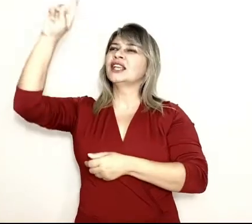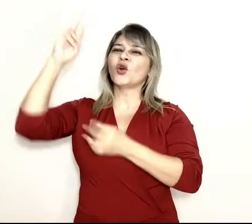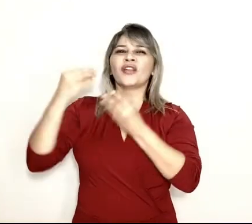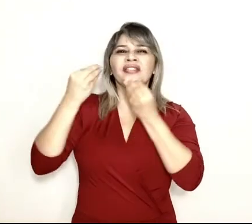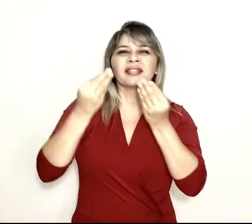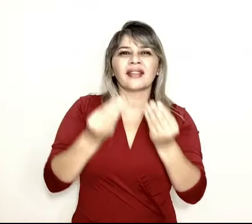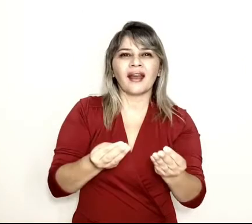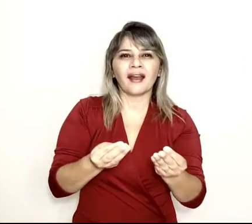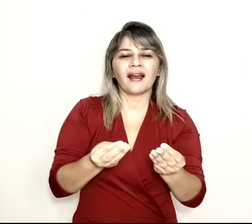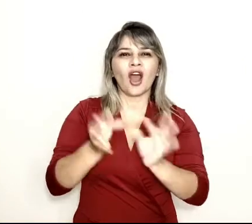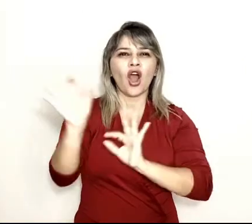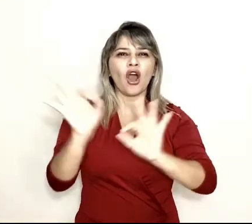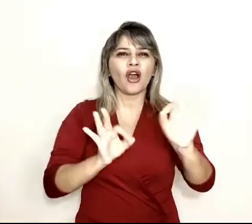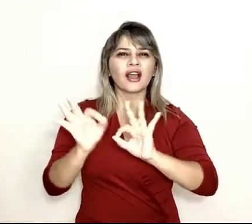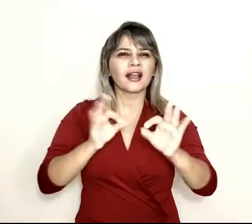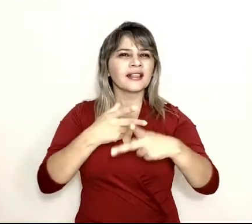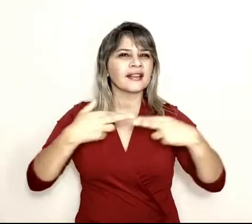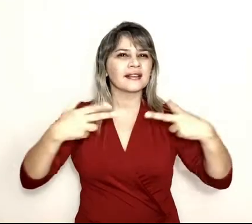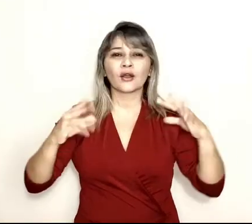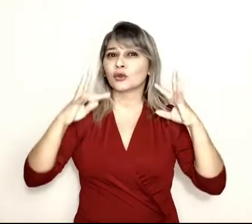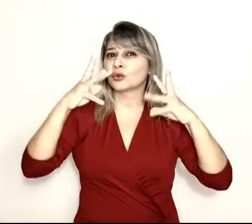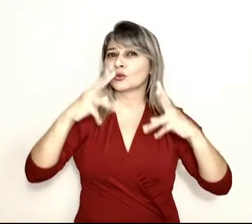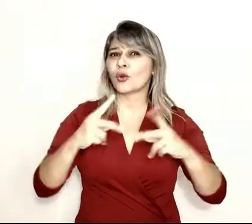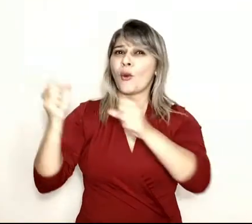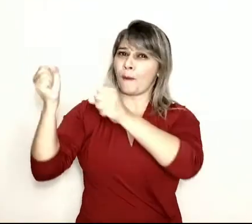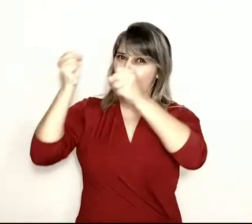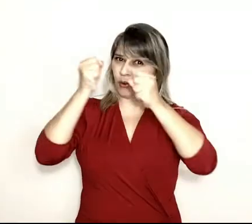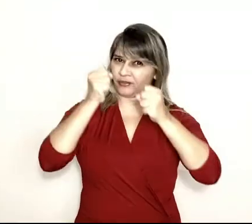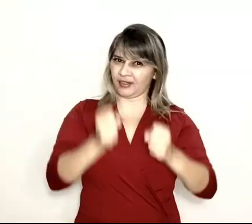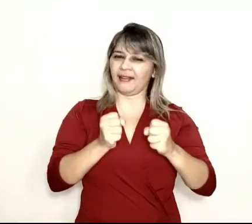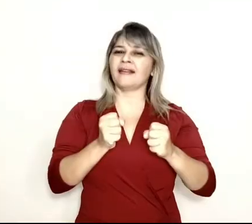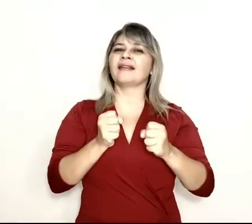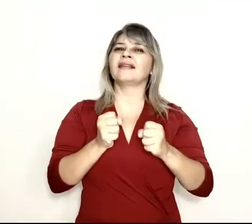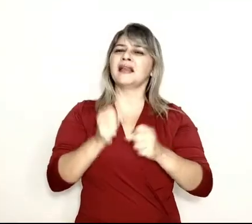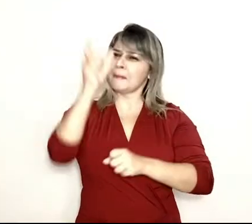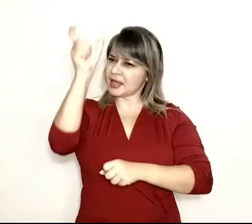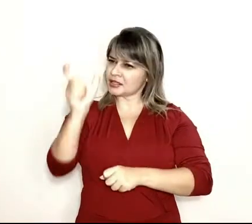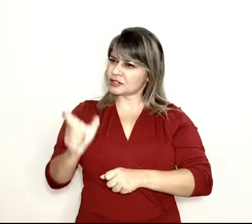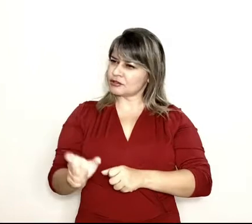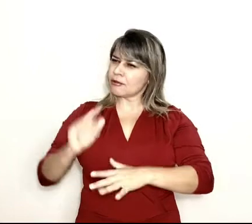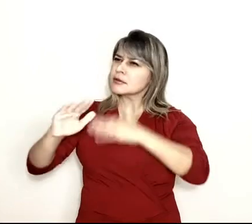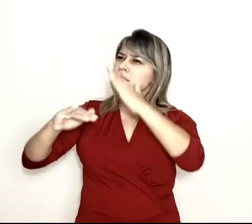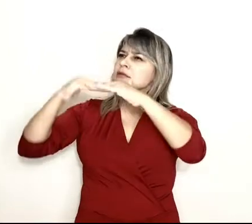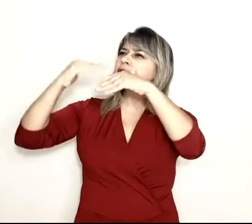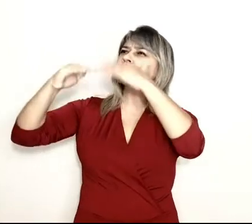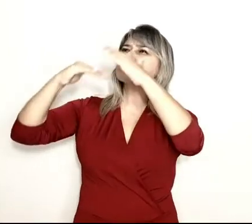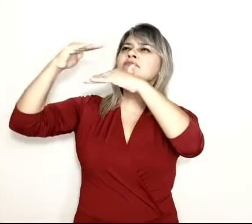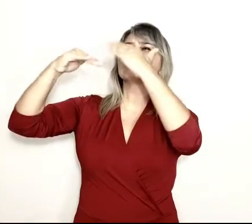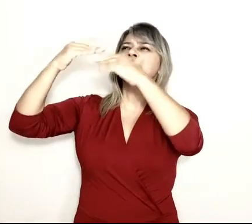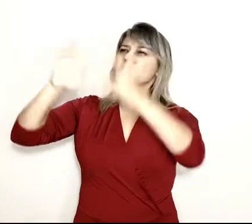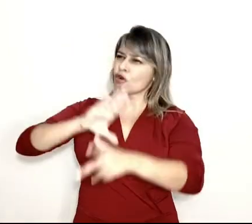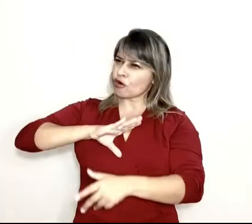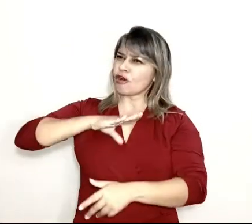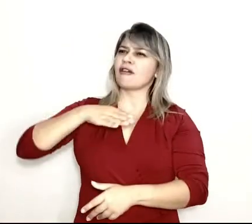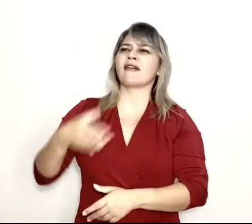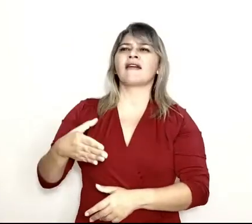te agradecemos e louvamos o teu nome glorioso. No entanto, o meu povo e eu não podemos